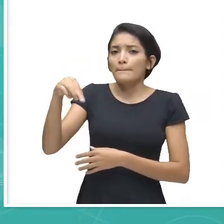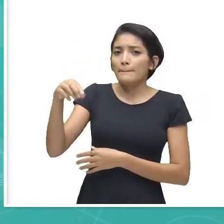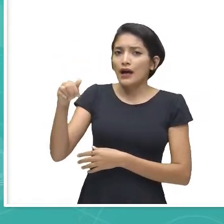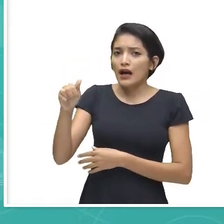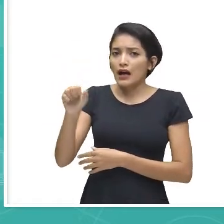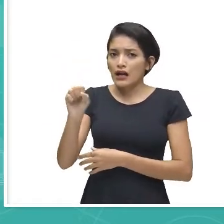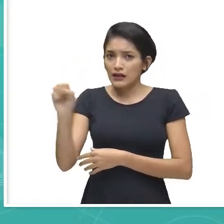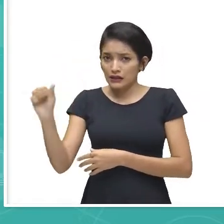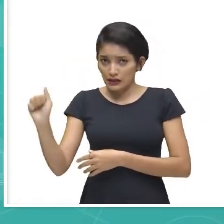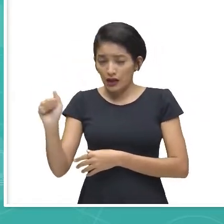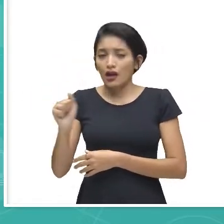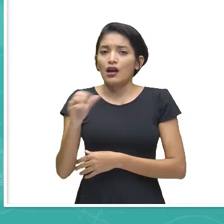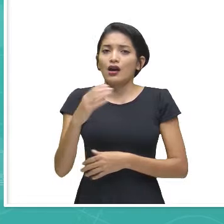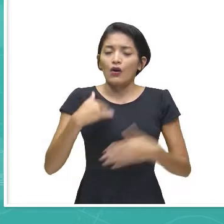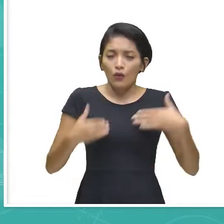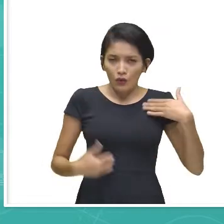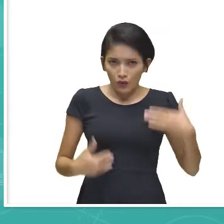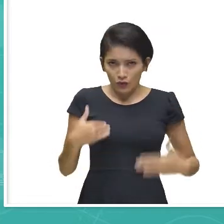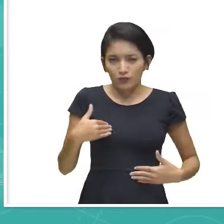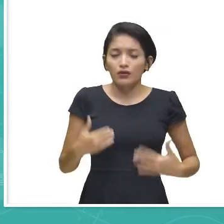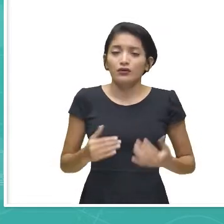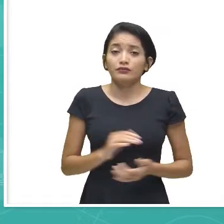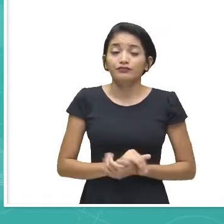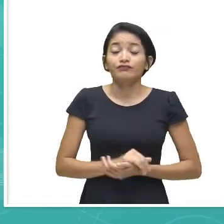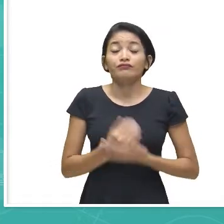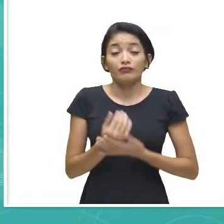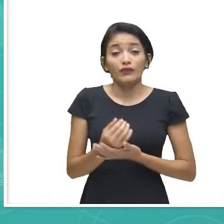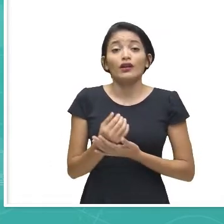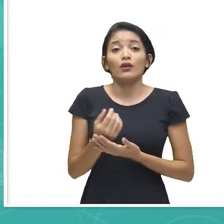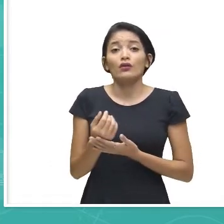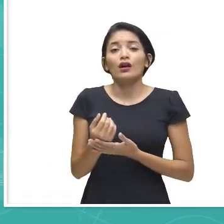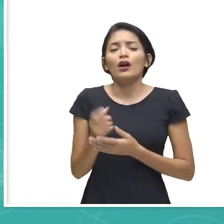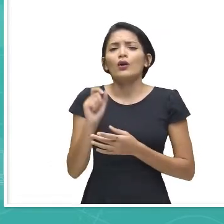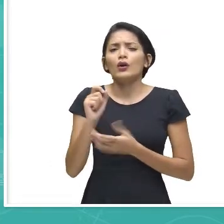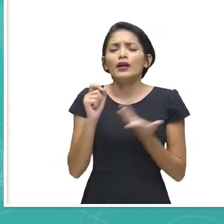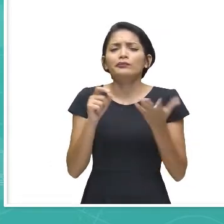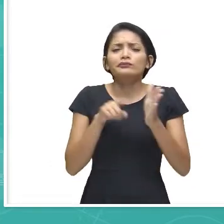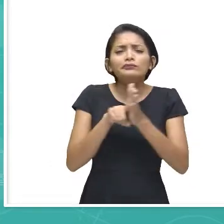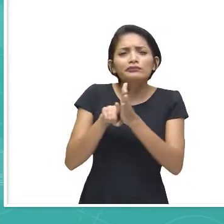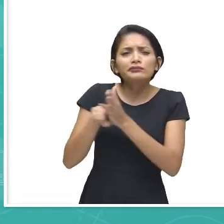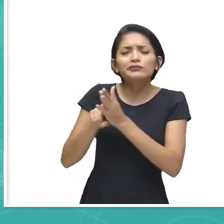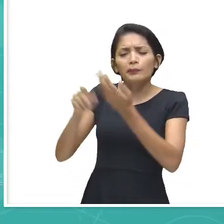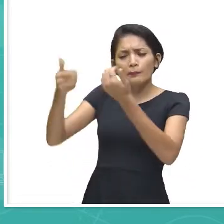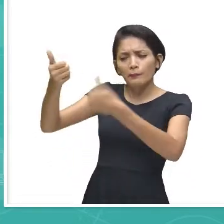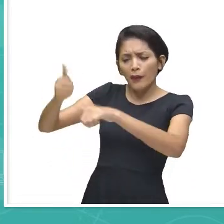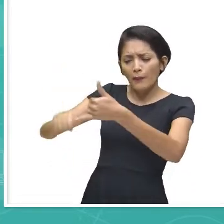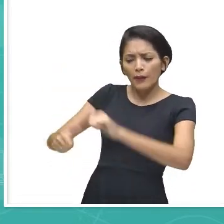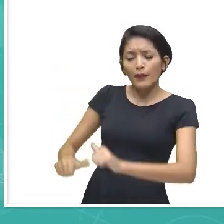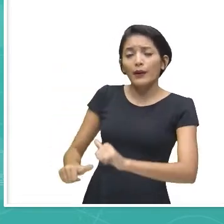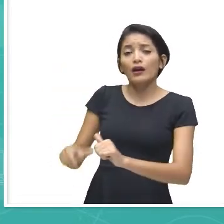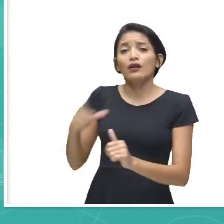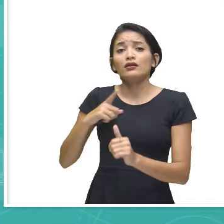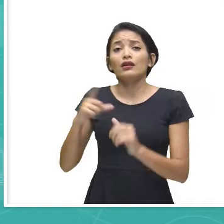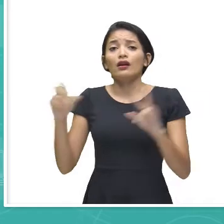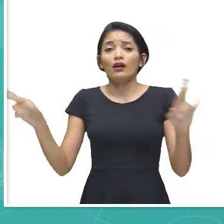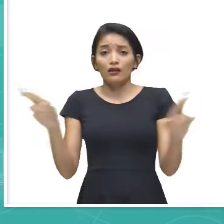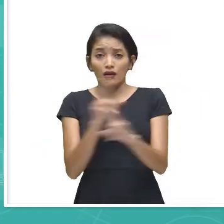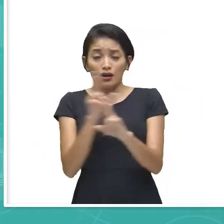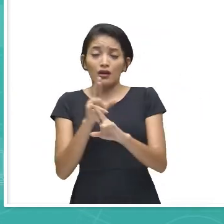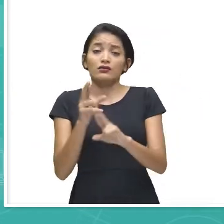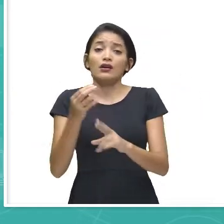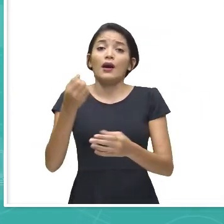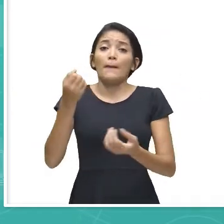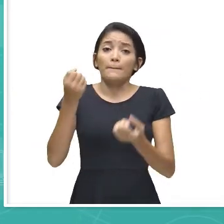isso, professora? Esse índice, ele é um teste avaliativo que vai relacionar peso